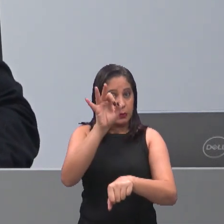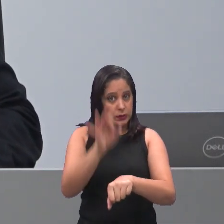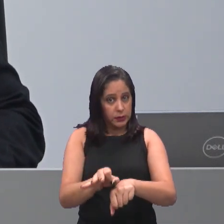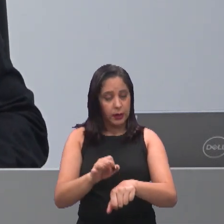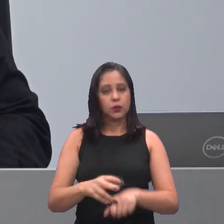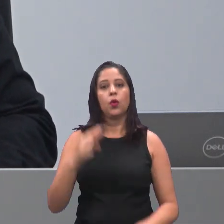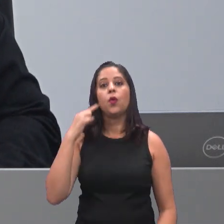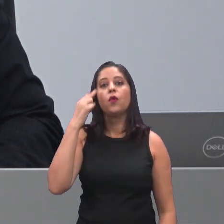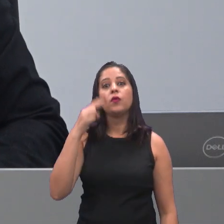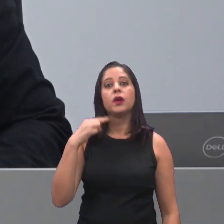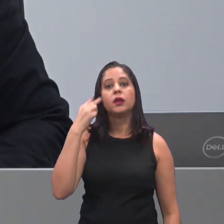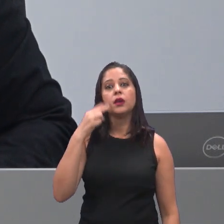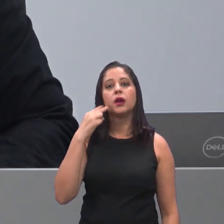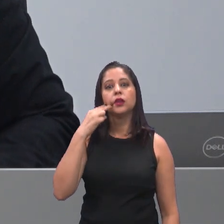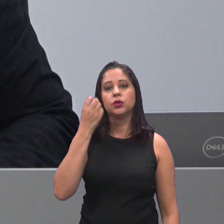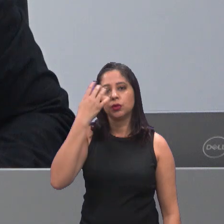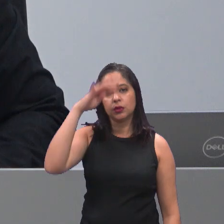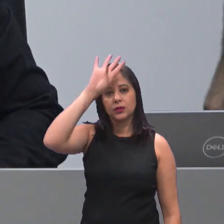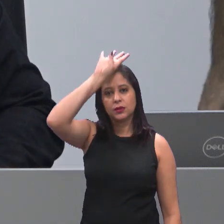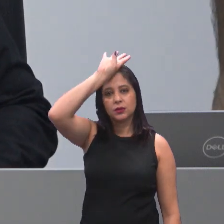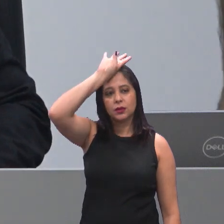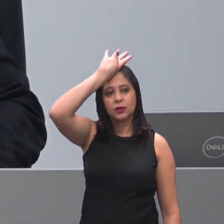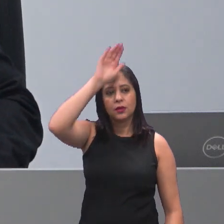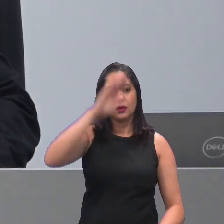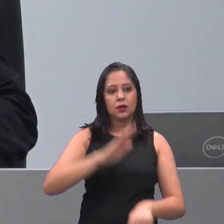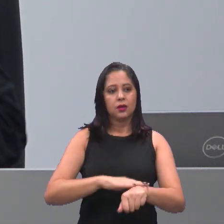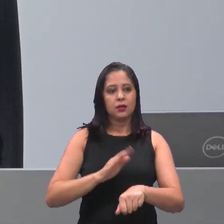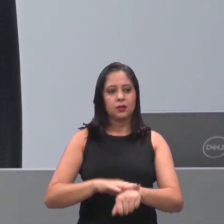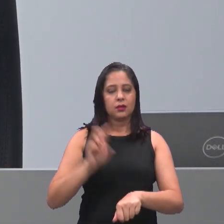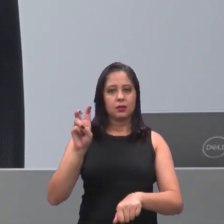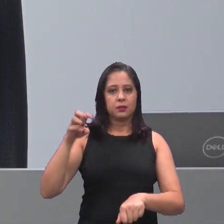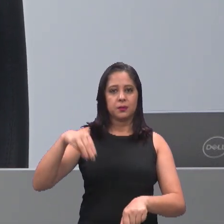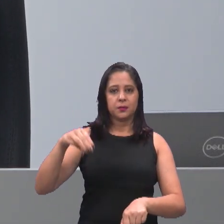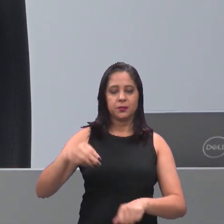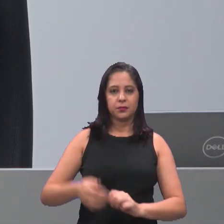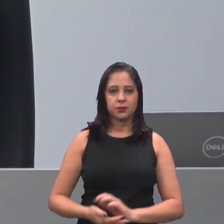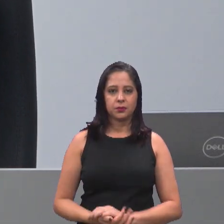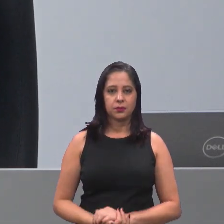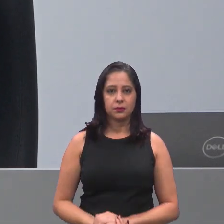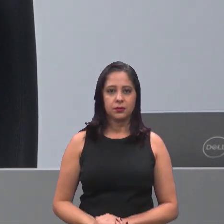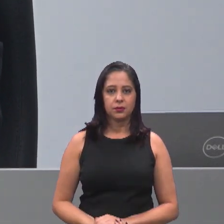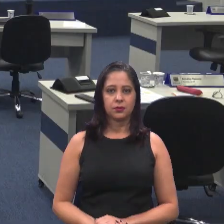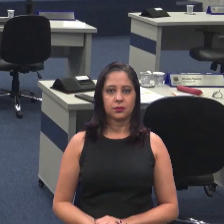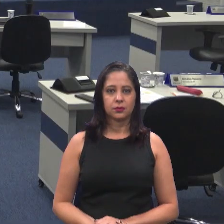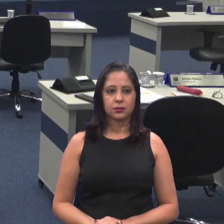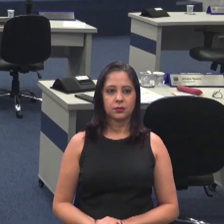vereador inscrito, vereador Sena, com um tempo de 5 minutos.